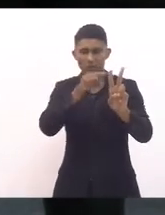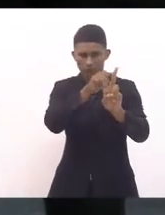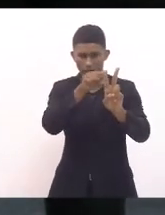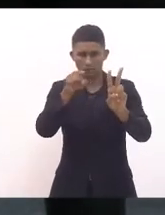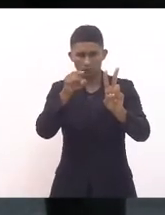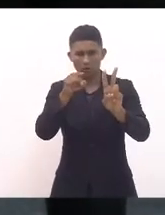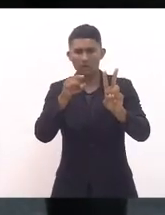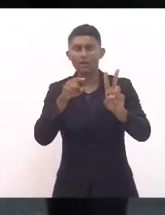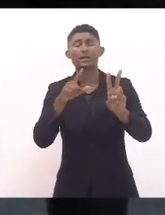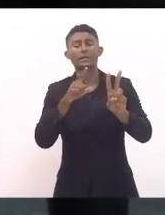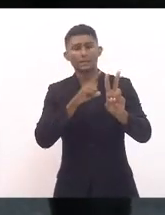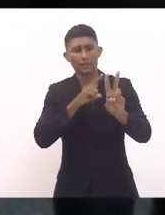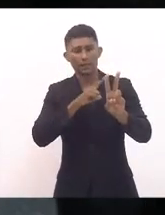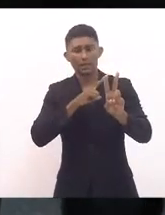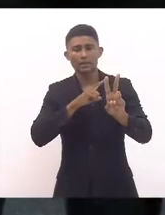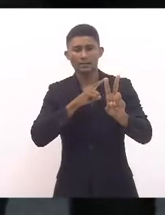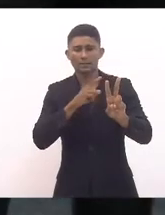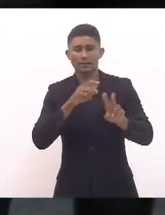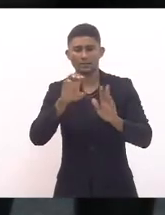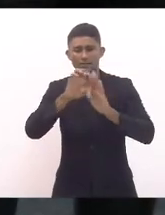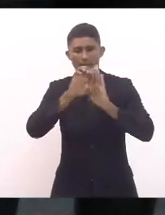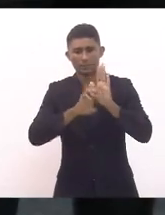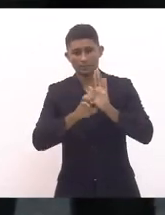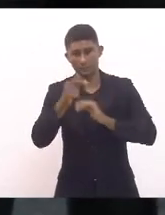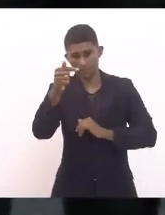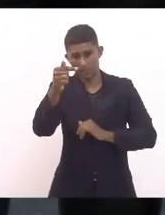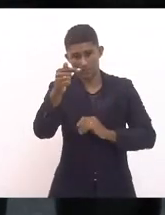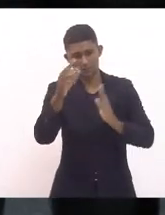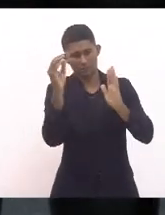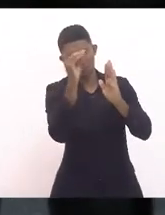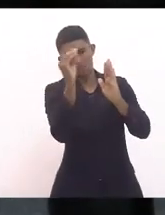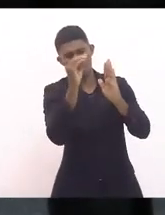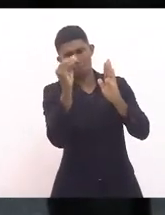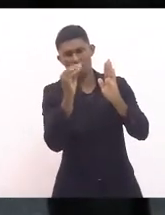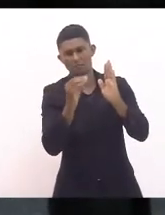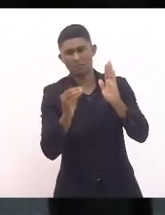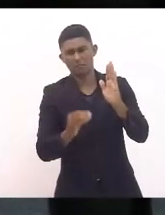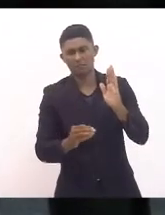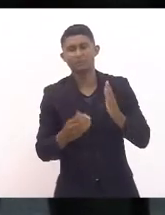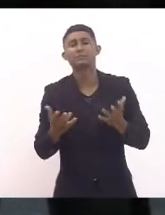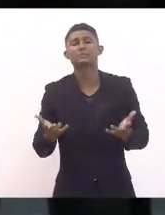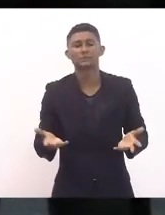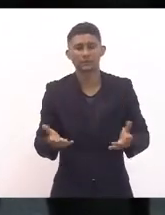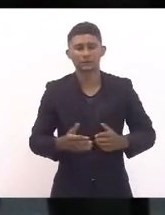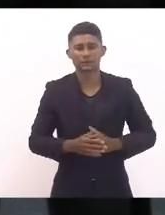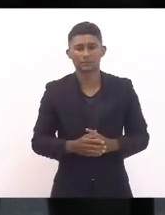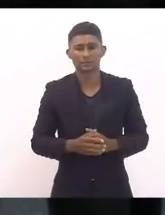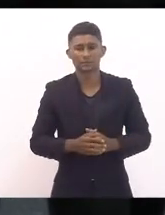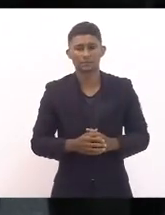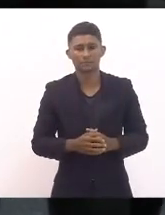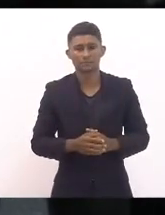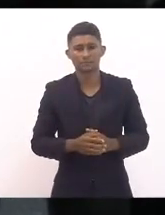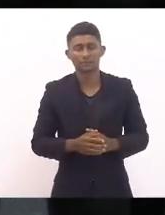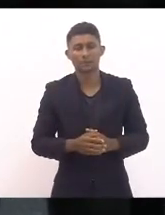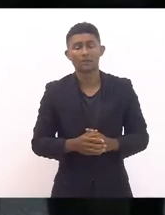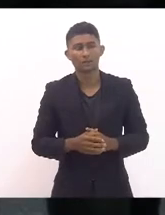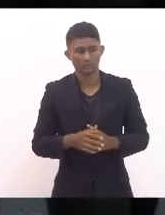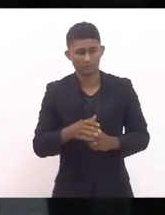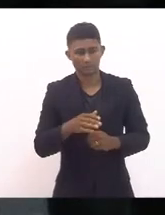conjunto 7 emendas. Resta saber, senhora presidente, senhora deputada Lucinha, se eles